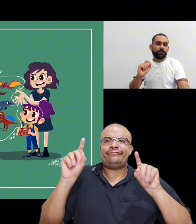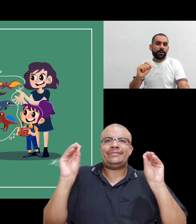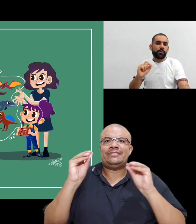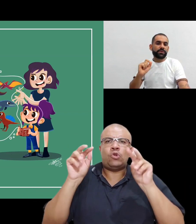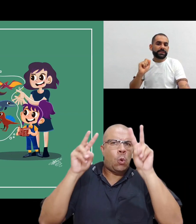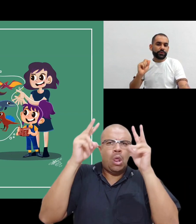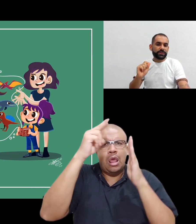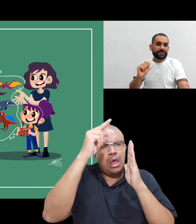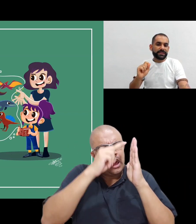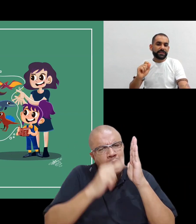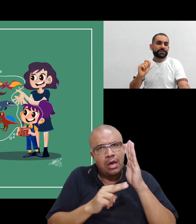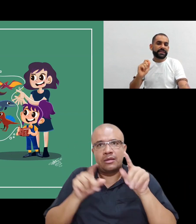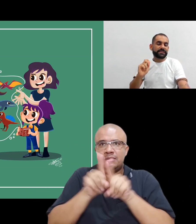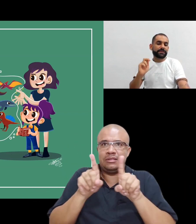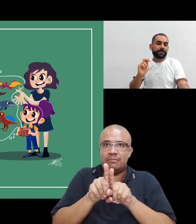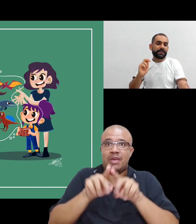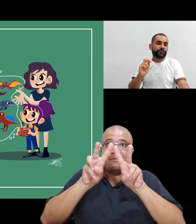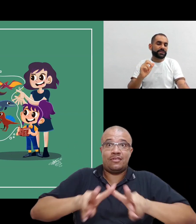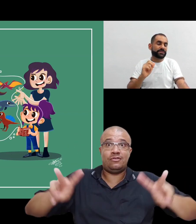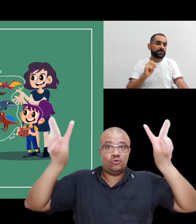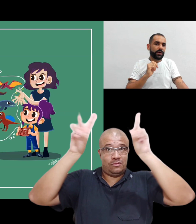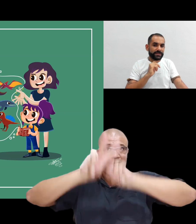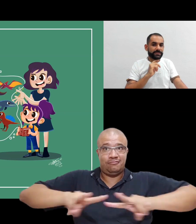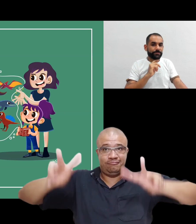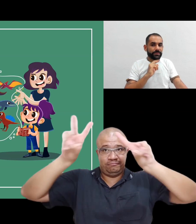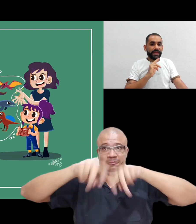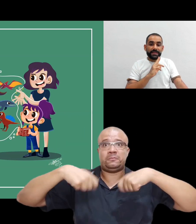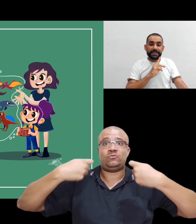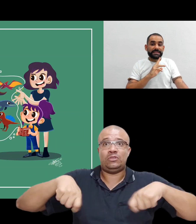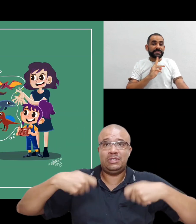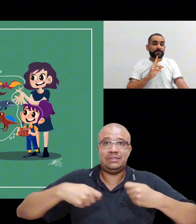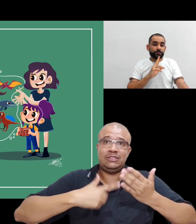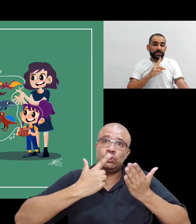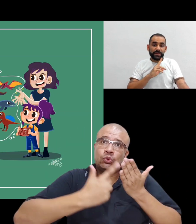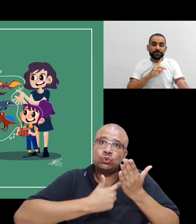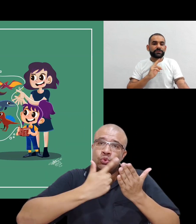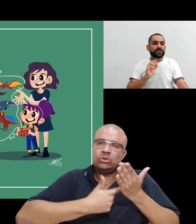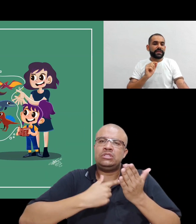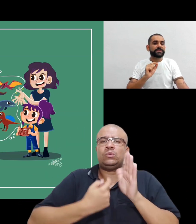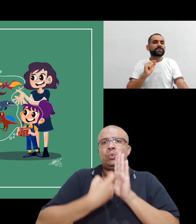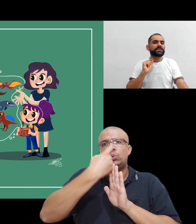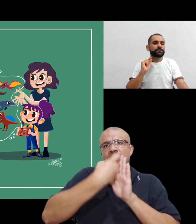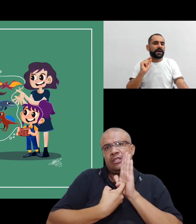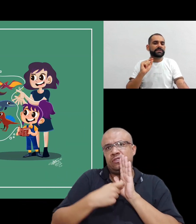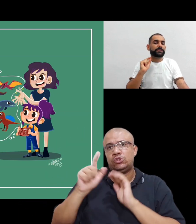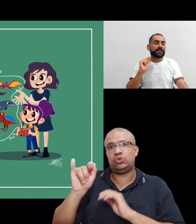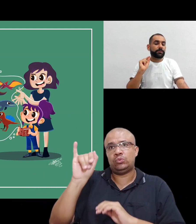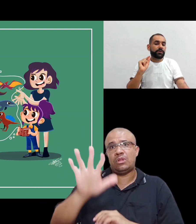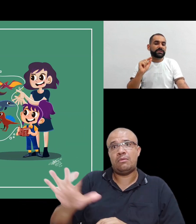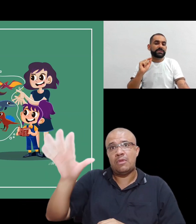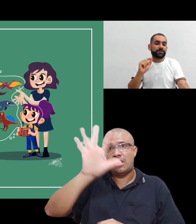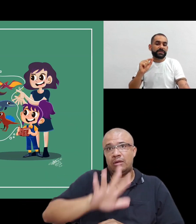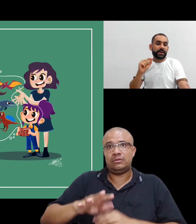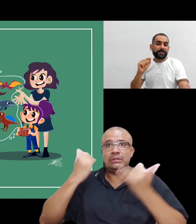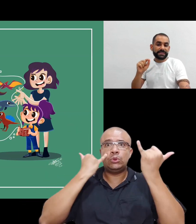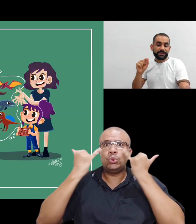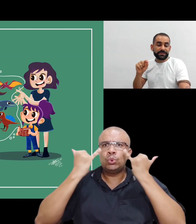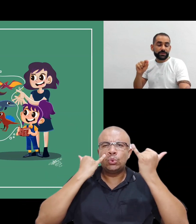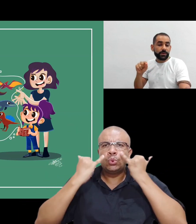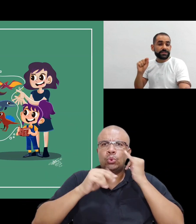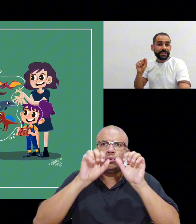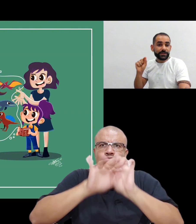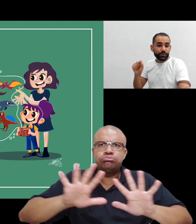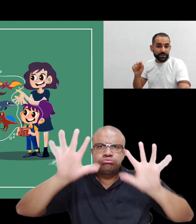de se formar como leitoras e de serem também leitores visuais. Necessitam do livro, de textos e de imagens para que possam desenvolver sua